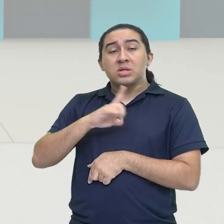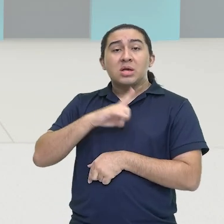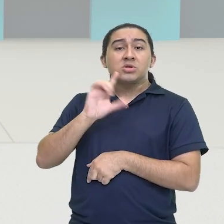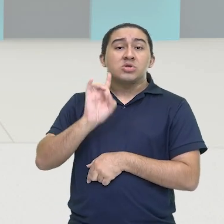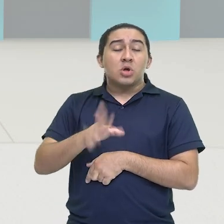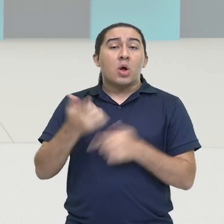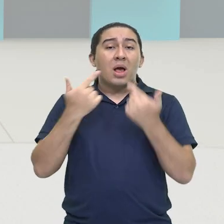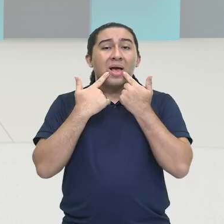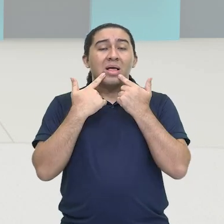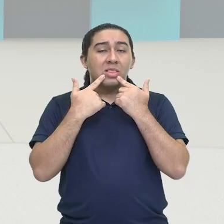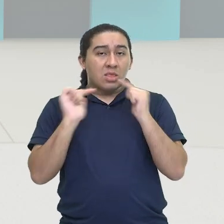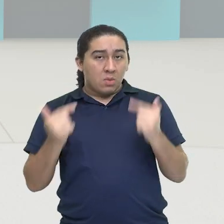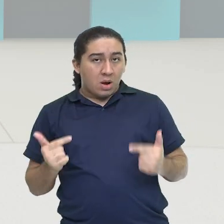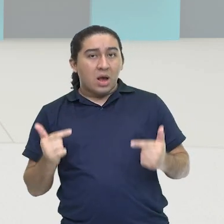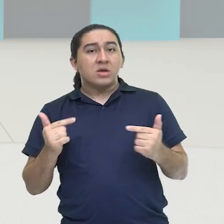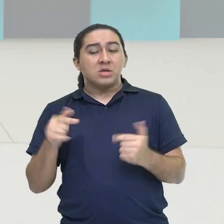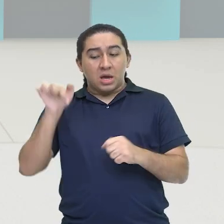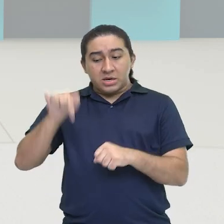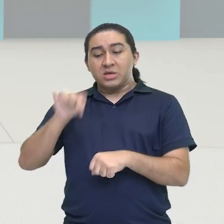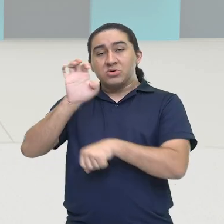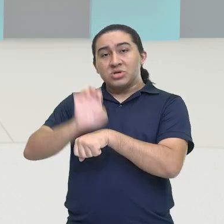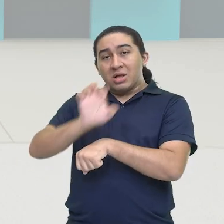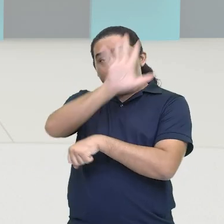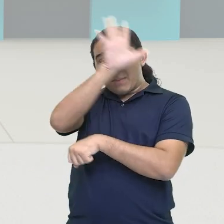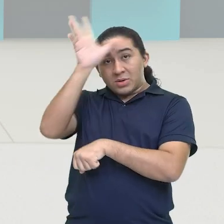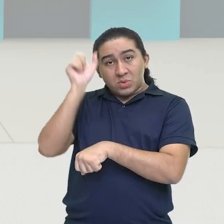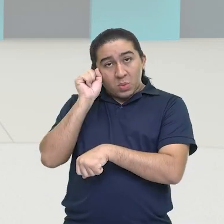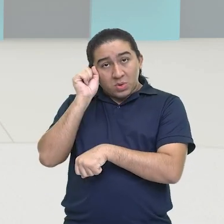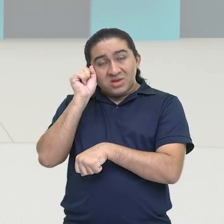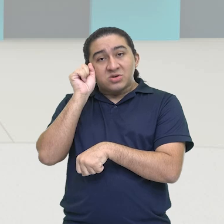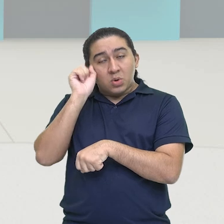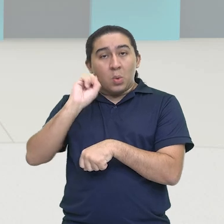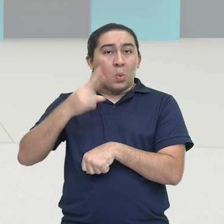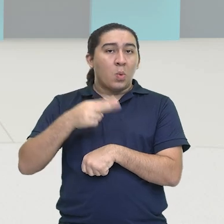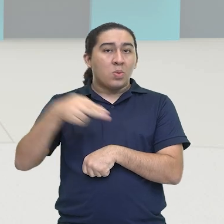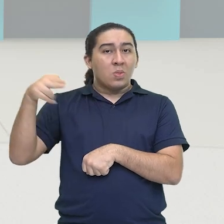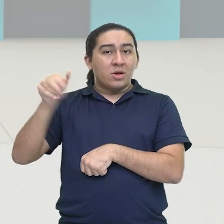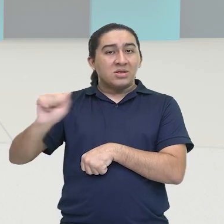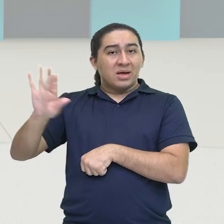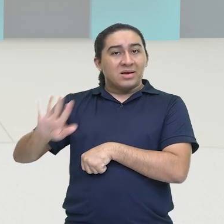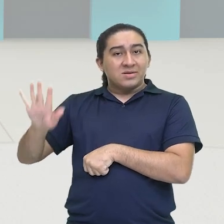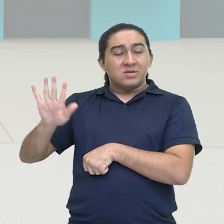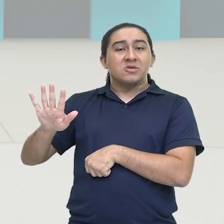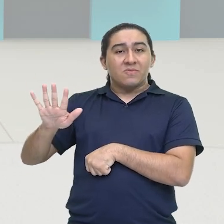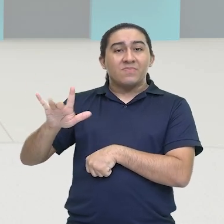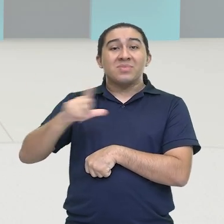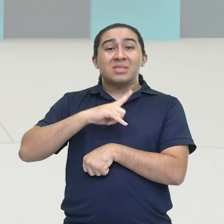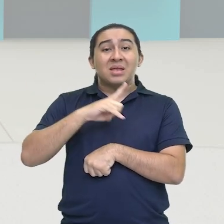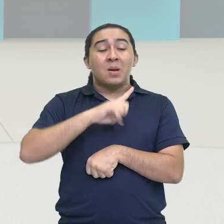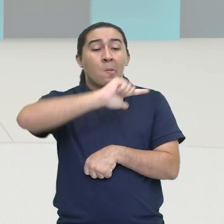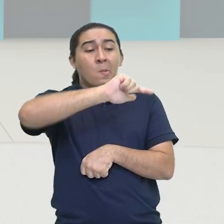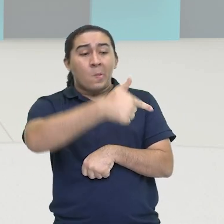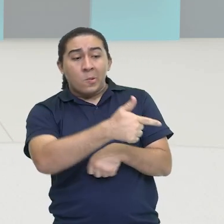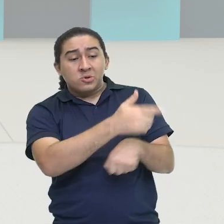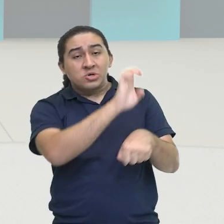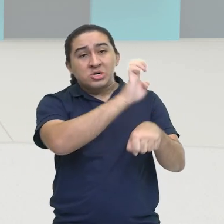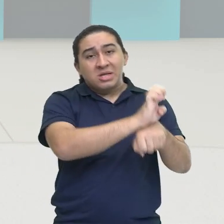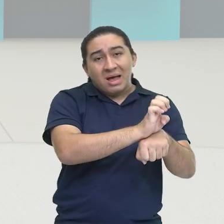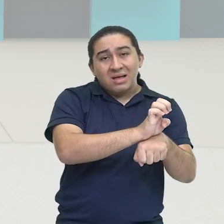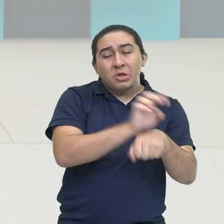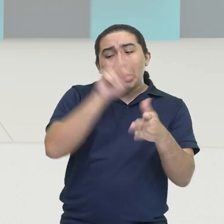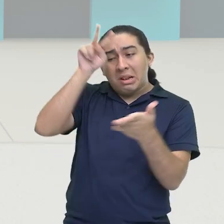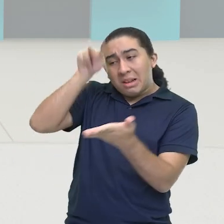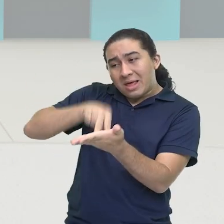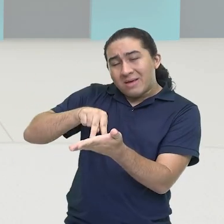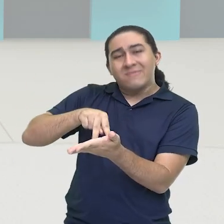uma linguagem do Amazonas, uma linguagem do Nordeste, vai ter, né, algum lugar que não vai